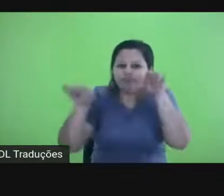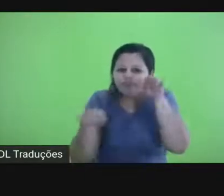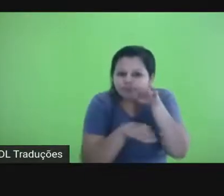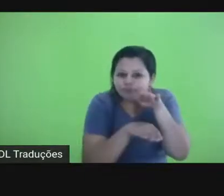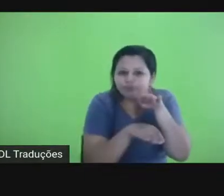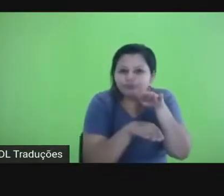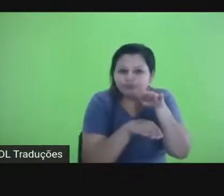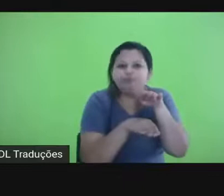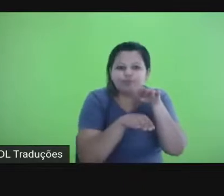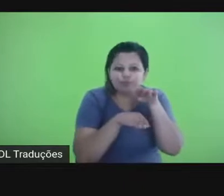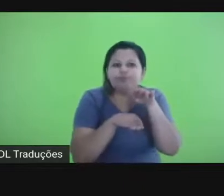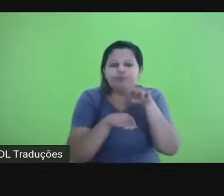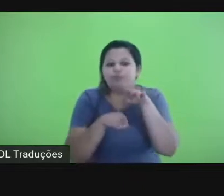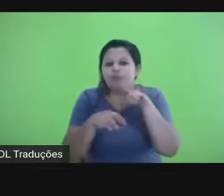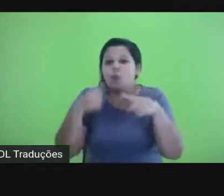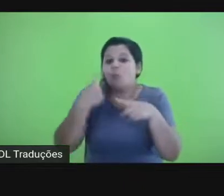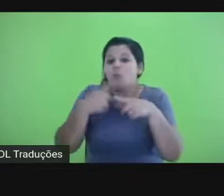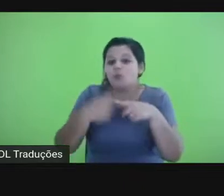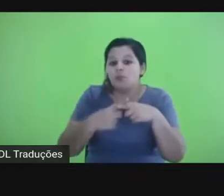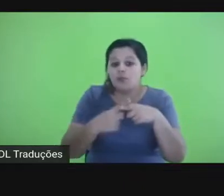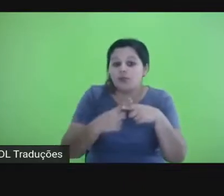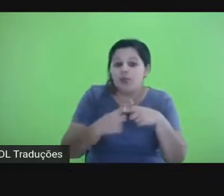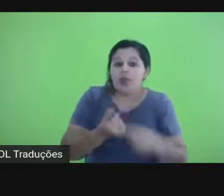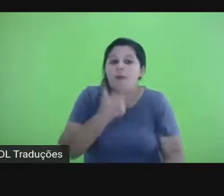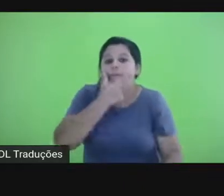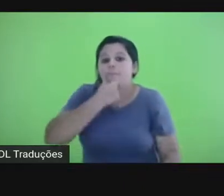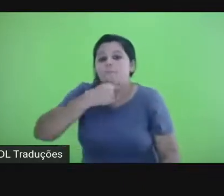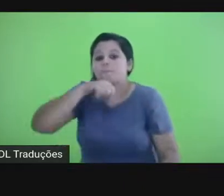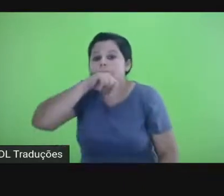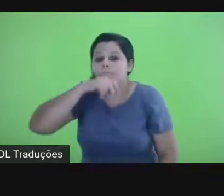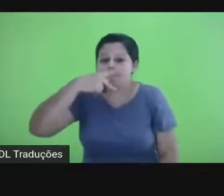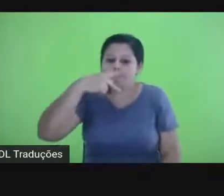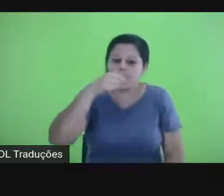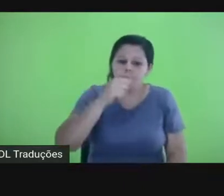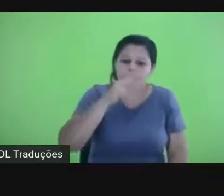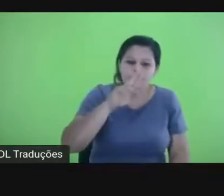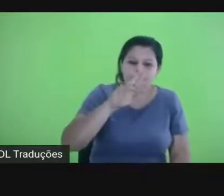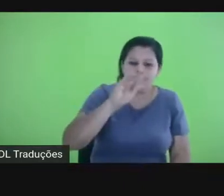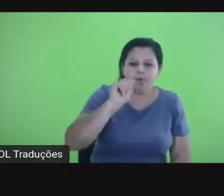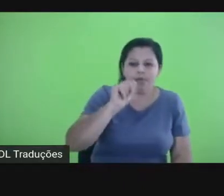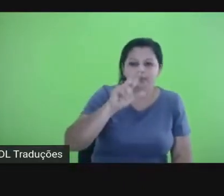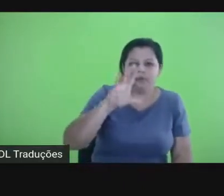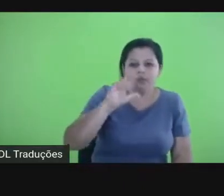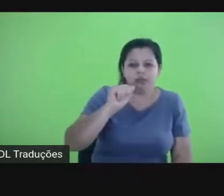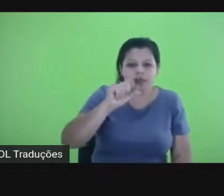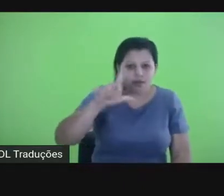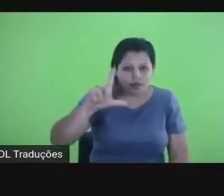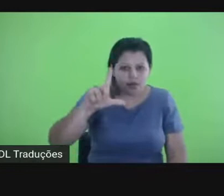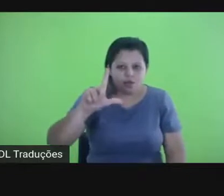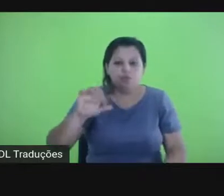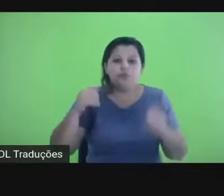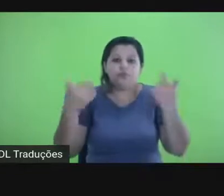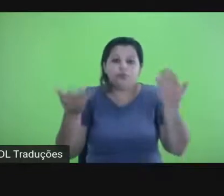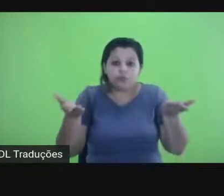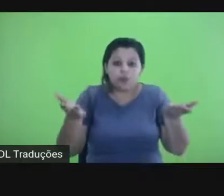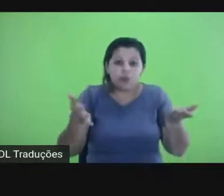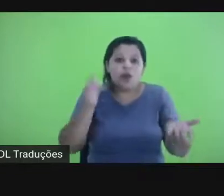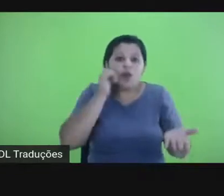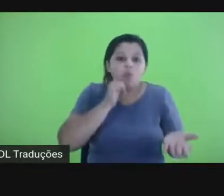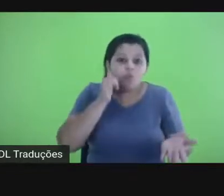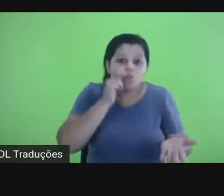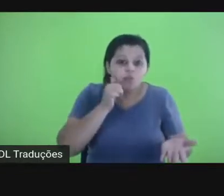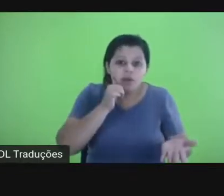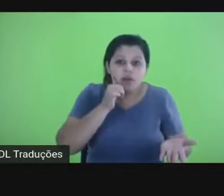de hierarquia social, ficava ali restrito naquele espaço. Então, a mulher ela era não